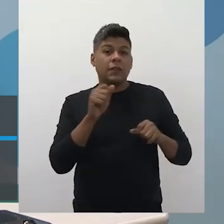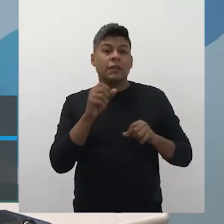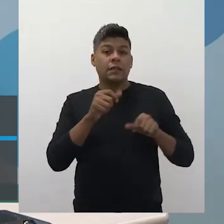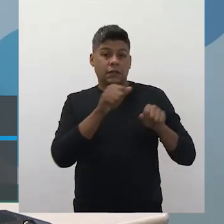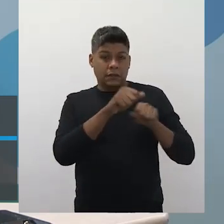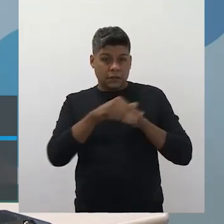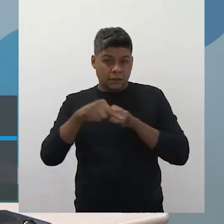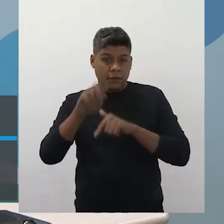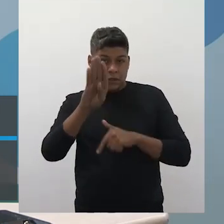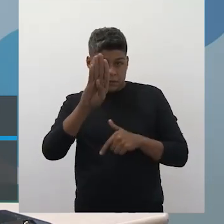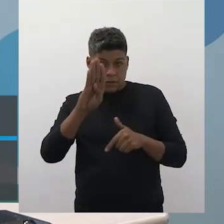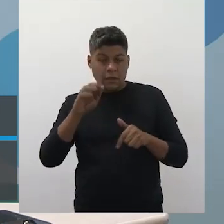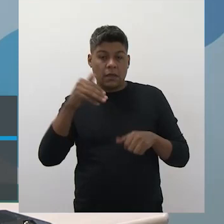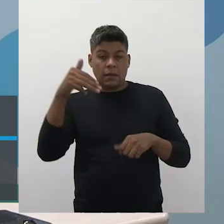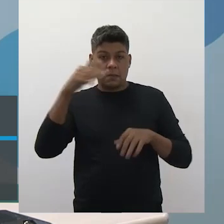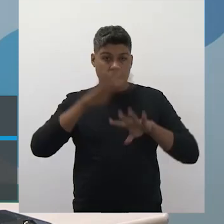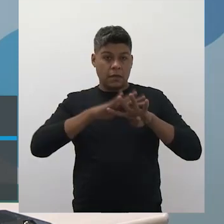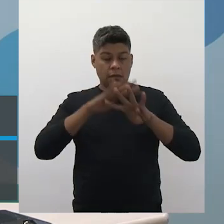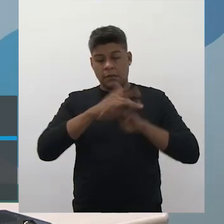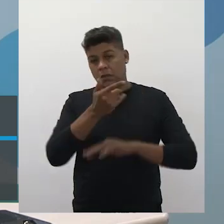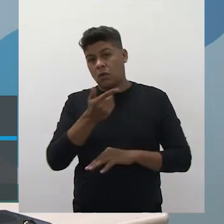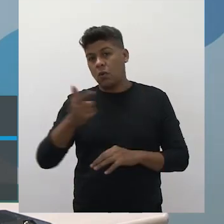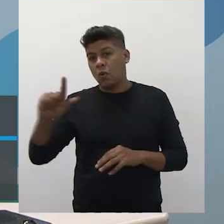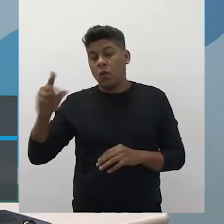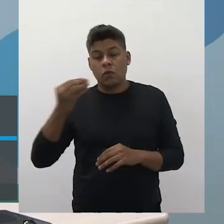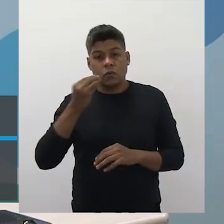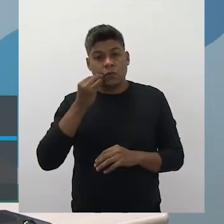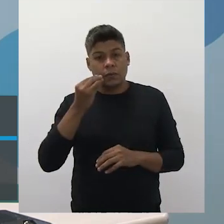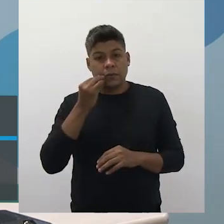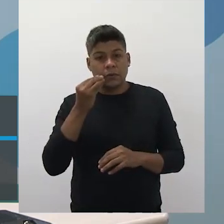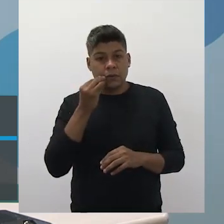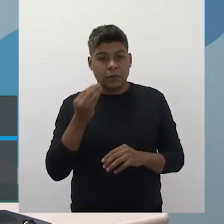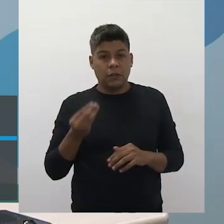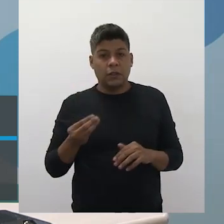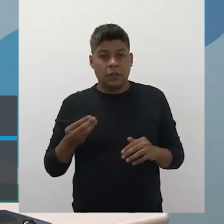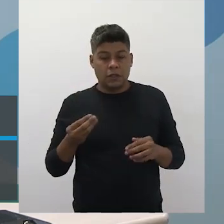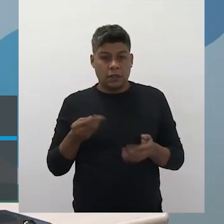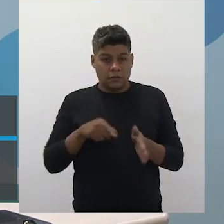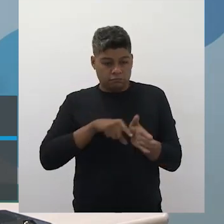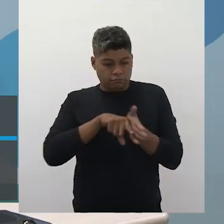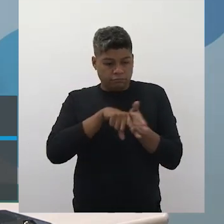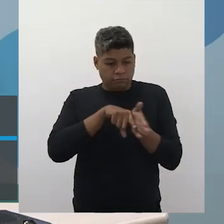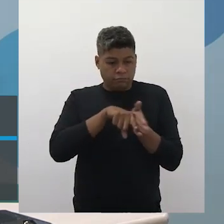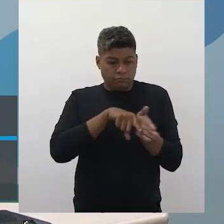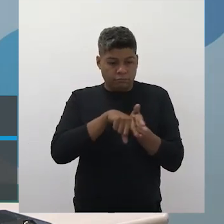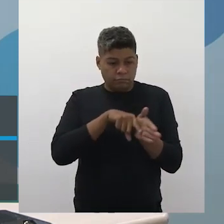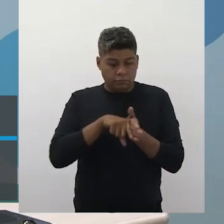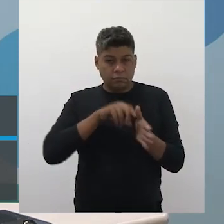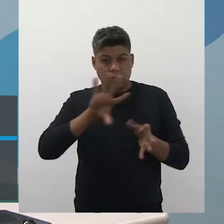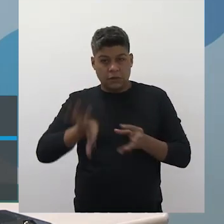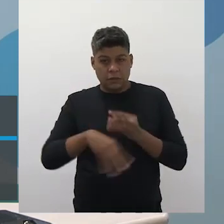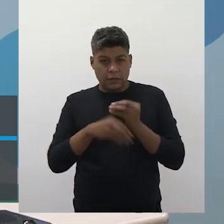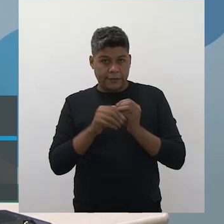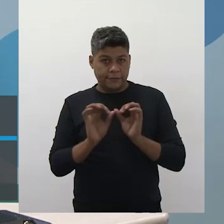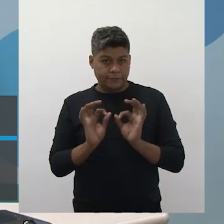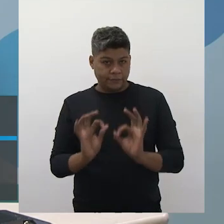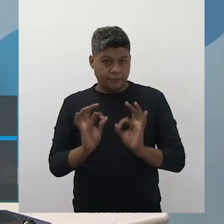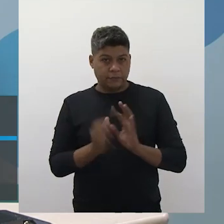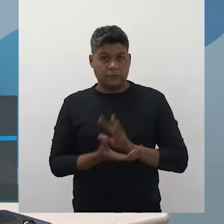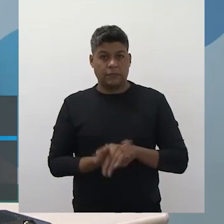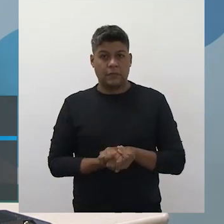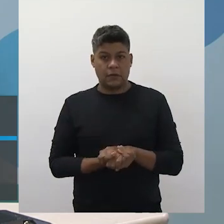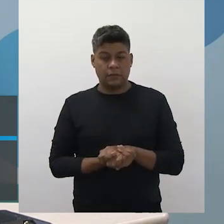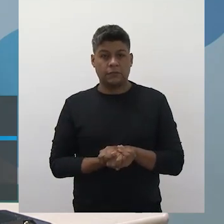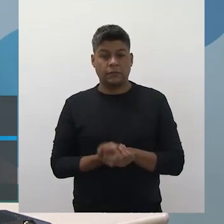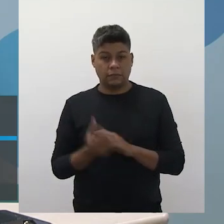de matemática está em outros canais, trabalhando na perspectiva da recuperação e aprofundamento na área e componente. Tá? Então,